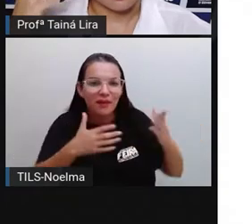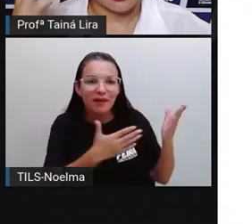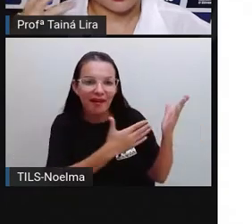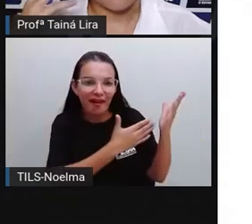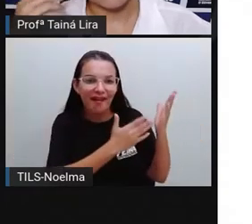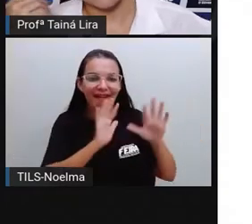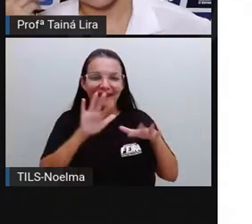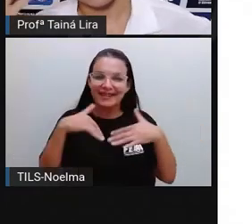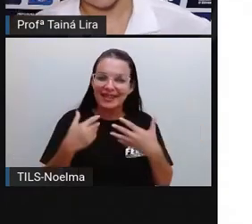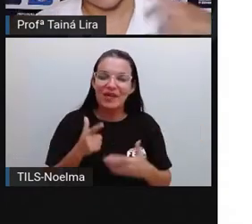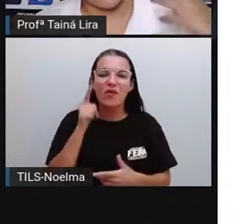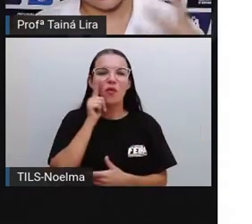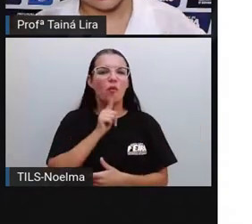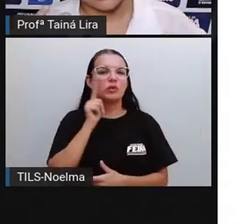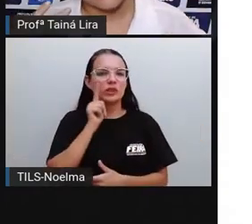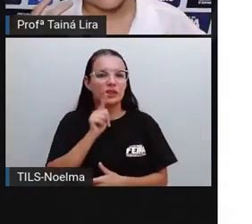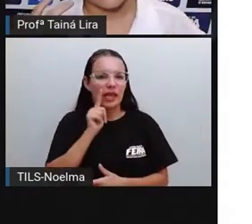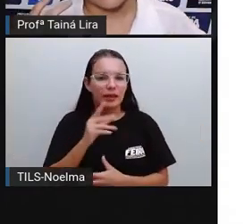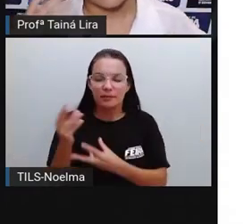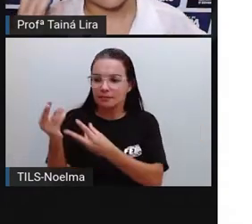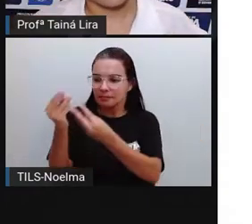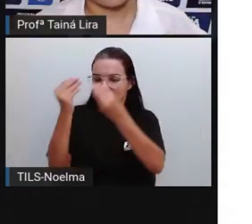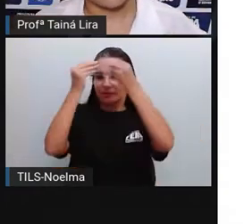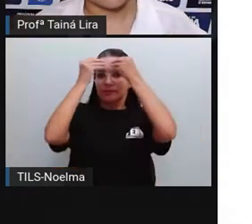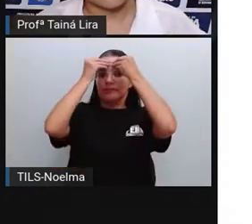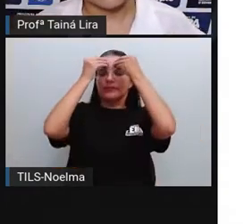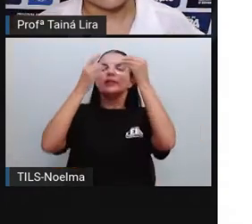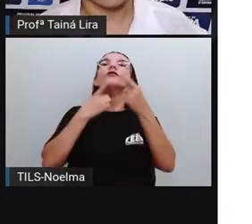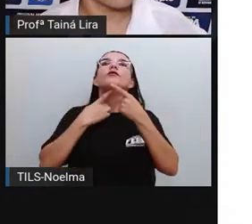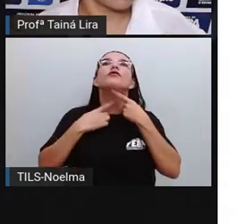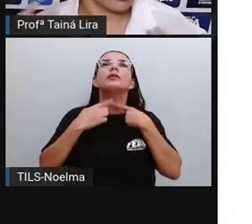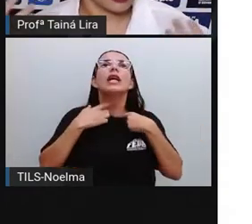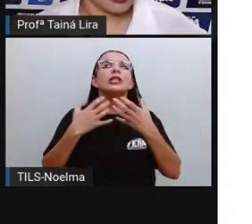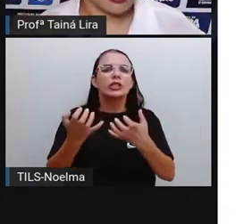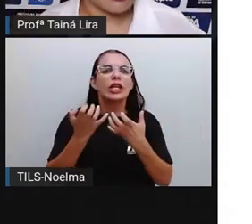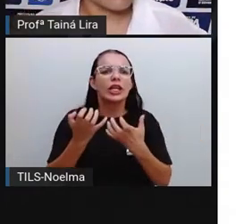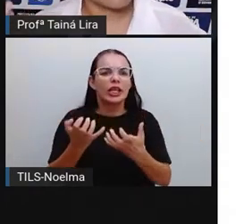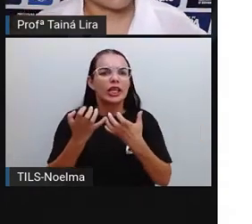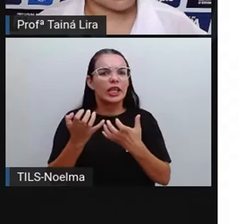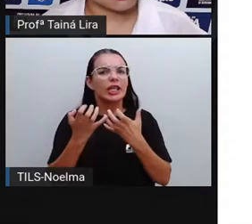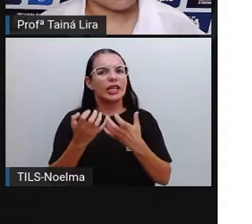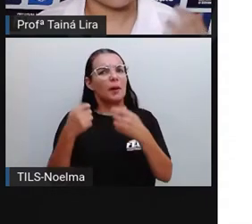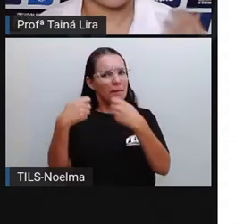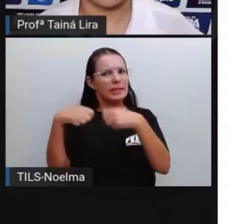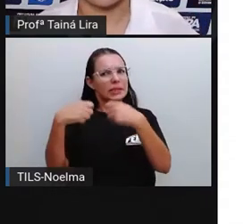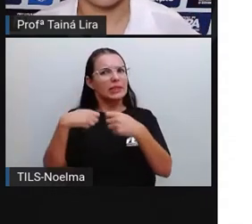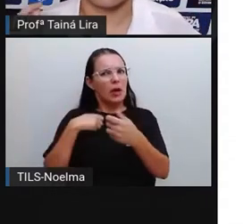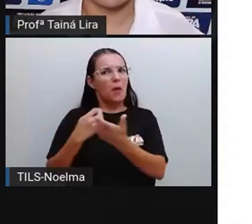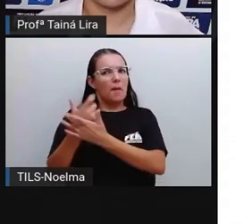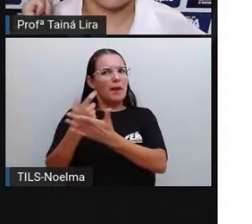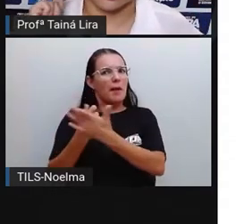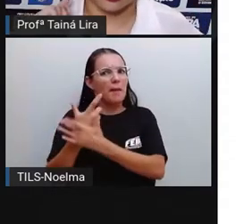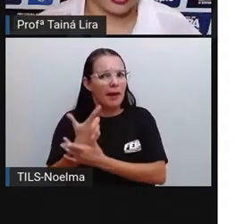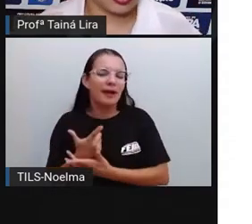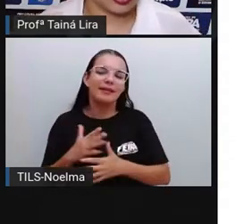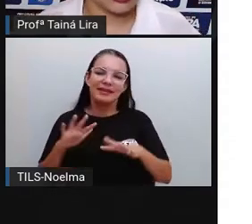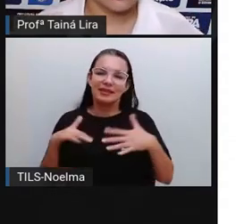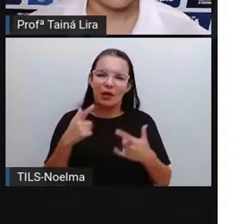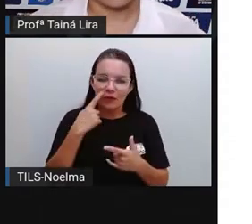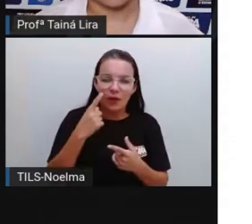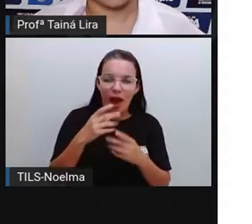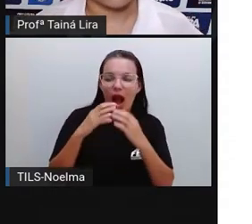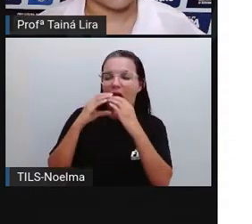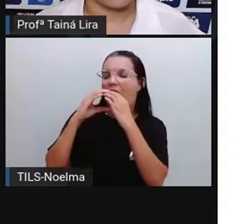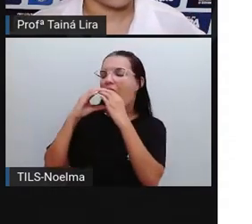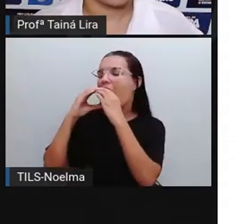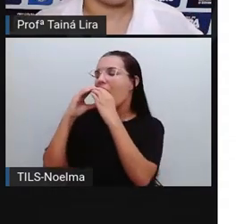Essa campanha consegue colocar ali, na cabeça dessa criança que ela precisa dessas coisas. Então, ali, ó, o sanduíche,